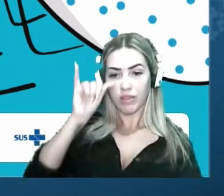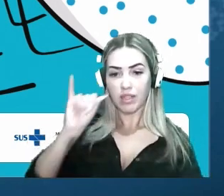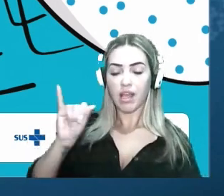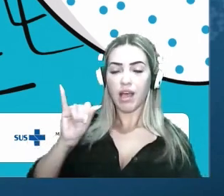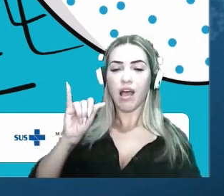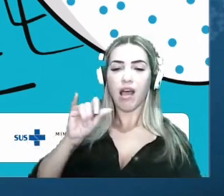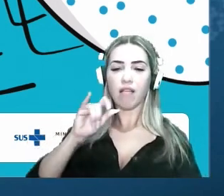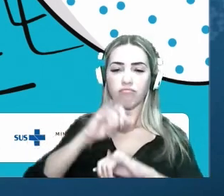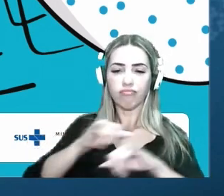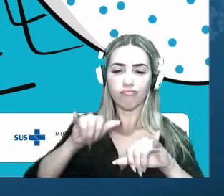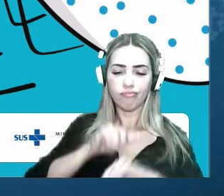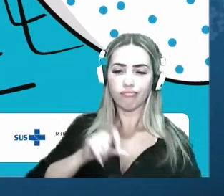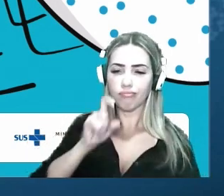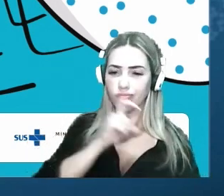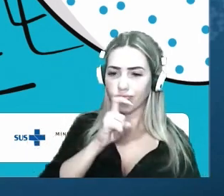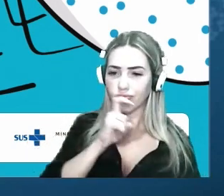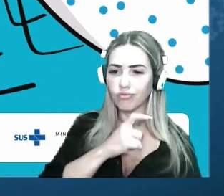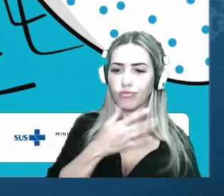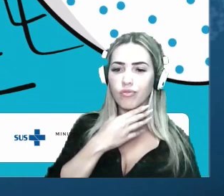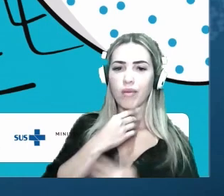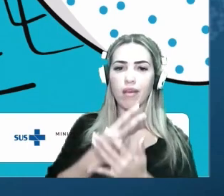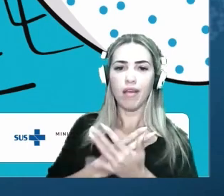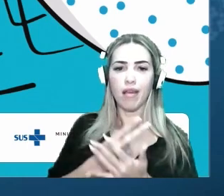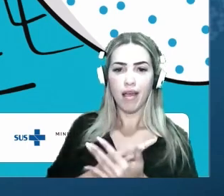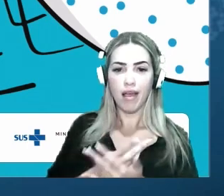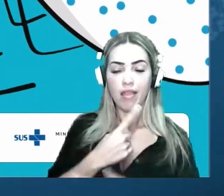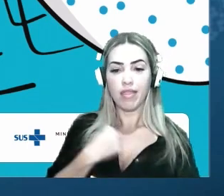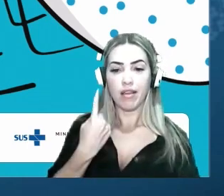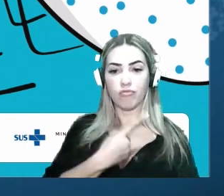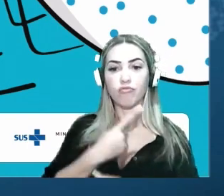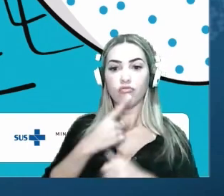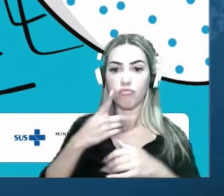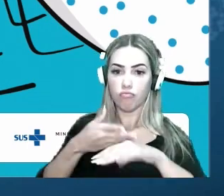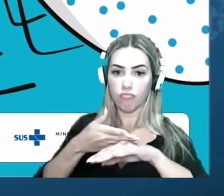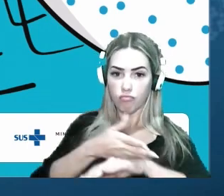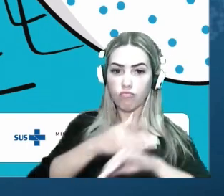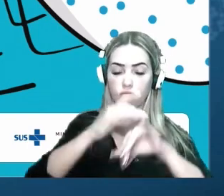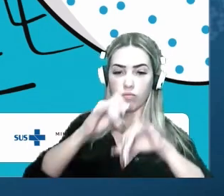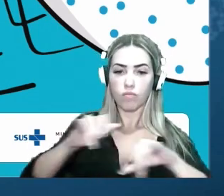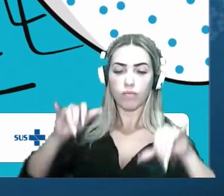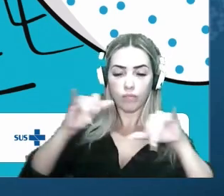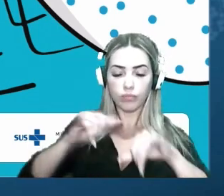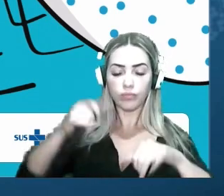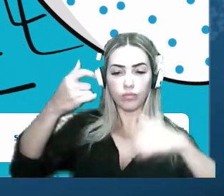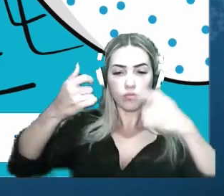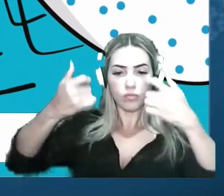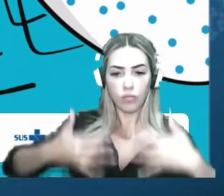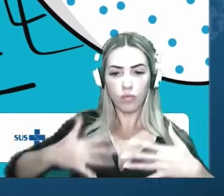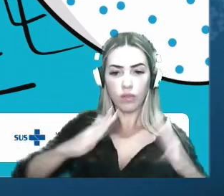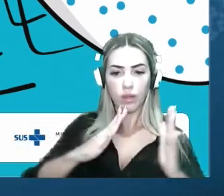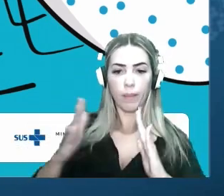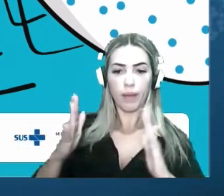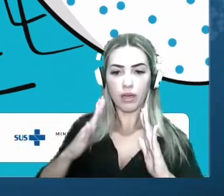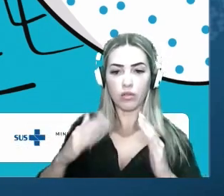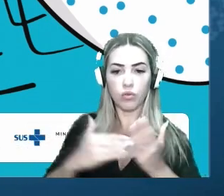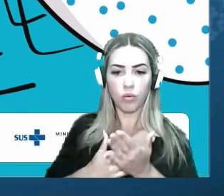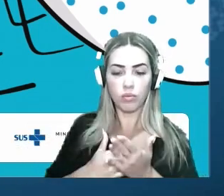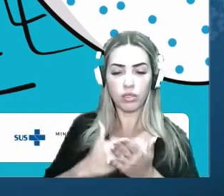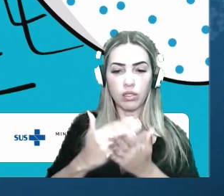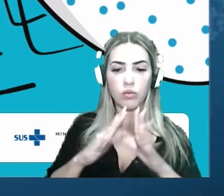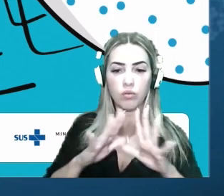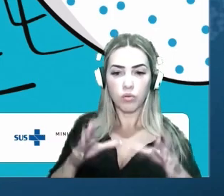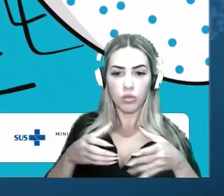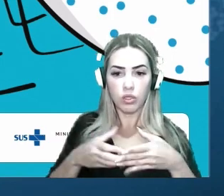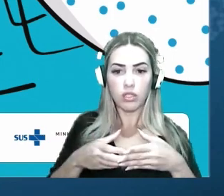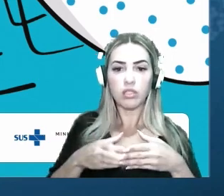e desinformação, a gente entra pesado com esse período de engajamento comunitário, quando a gente chama. Então, o Volbito,